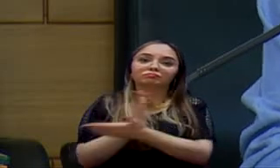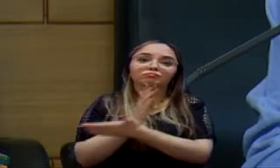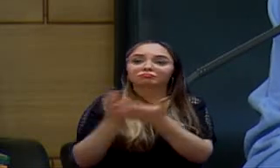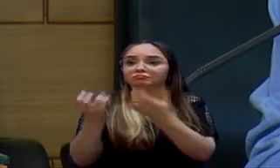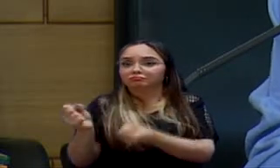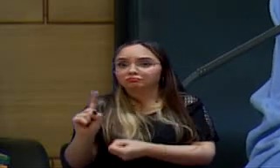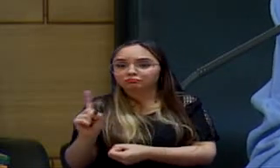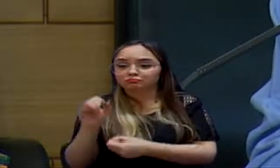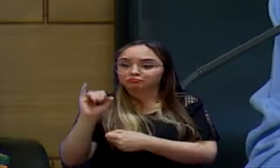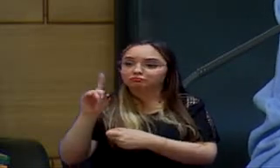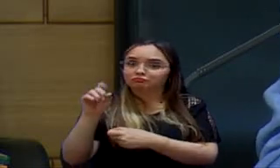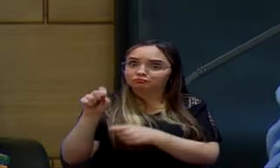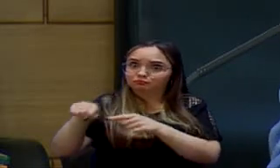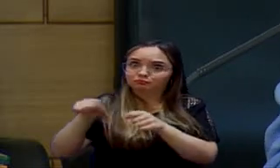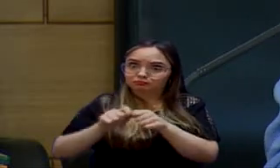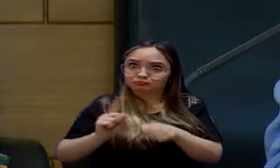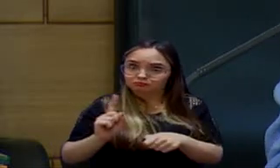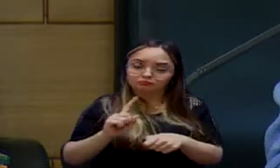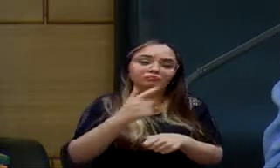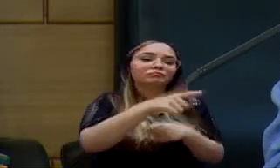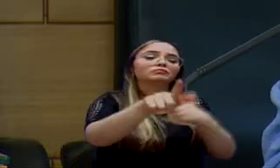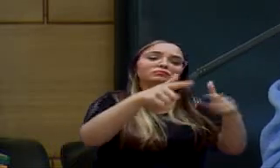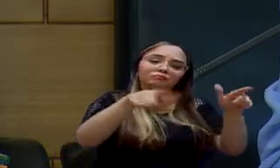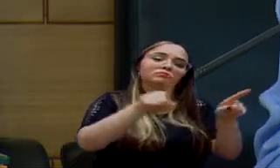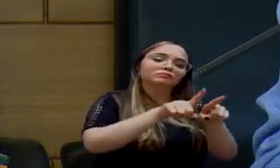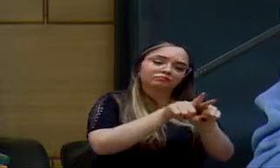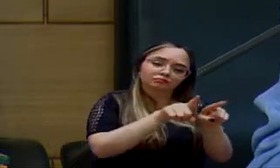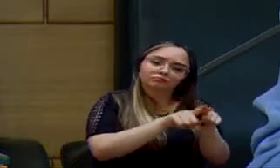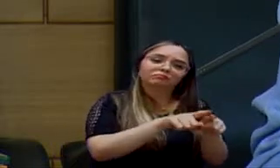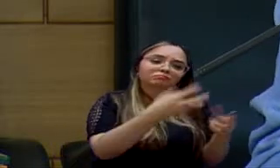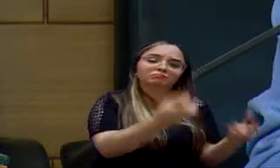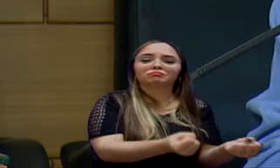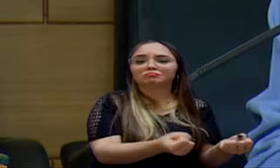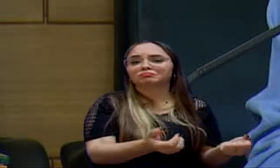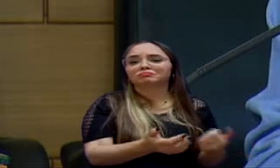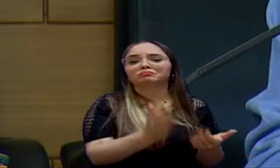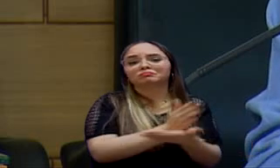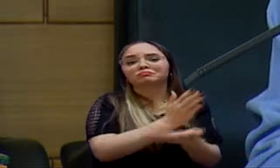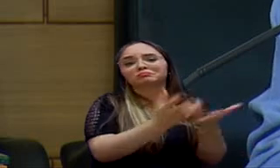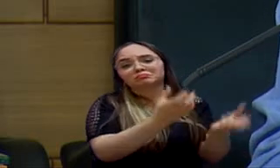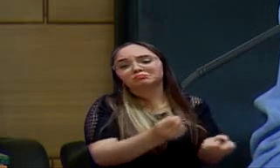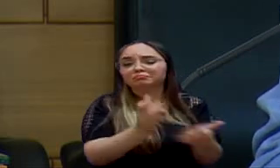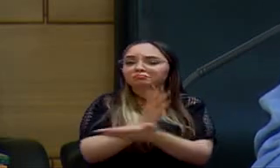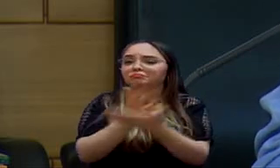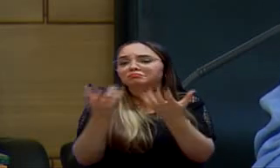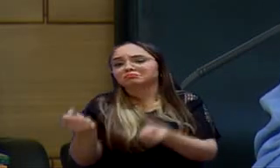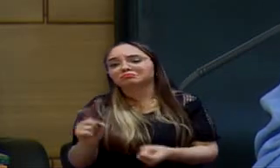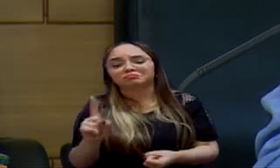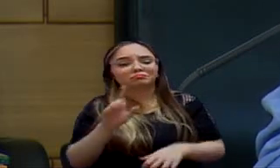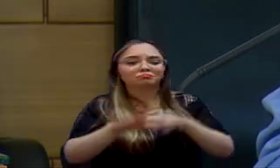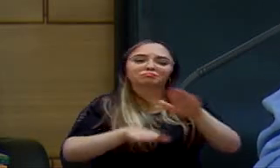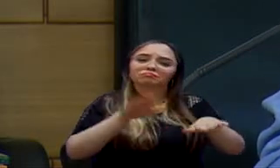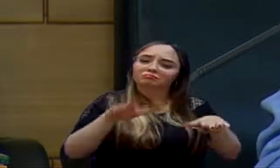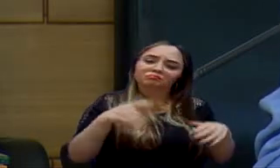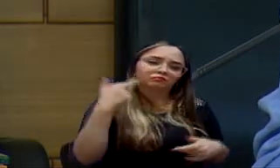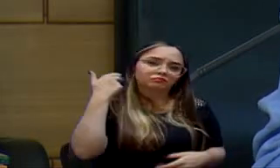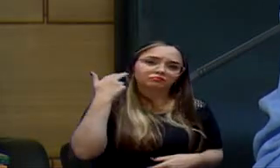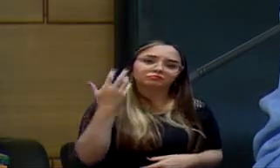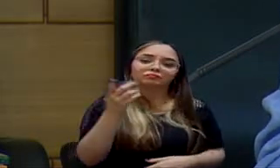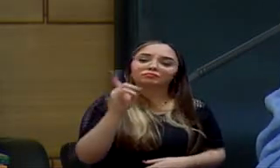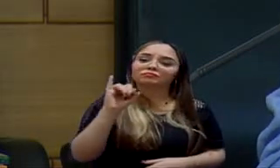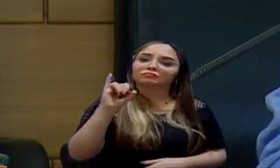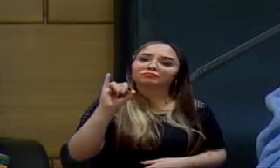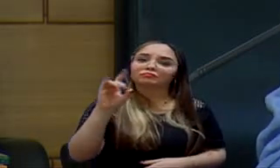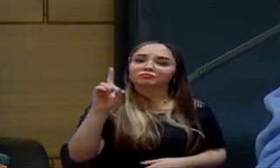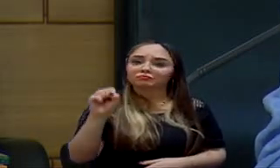como ideias não vai prestar outros também não vão prestar e Outros tantos irão mas também não impede de tanto o